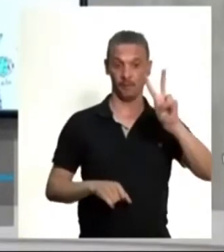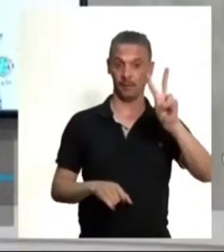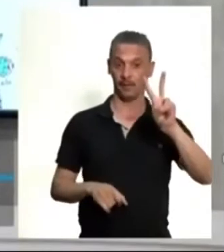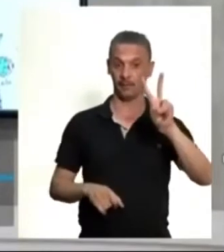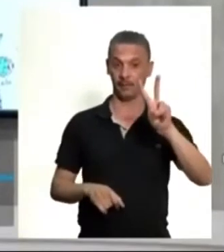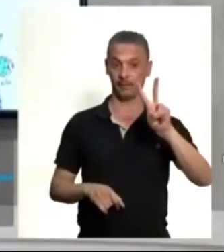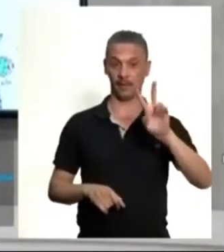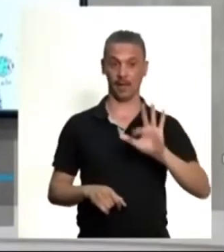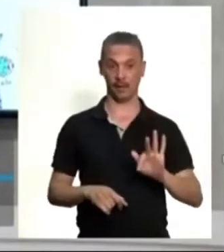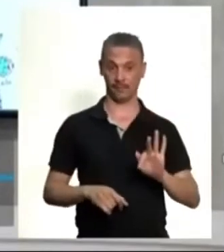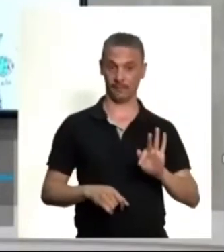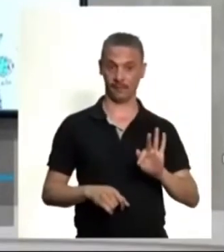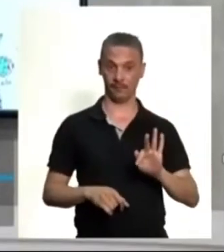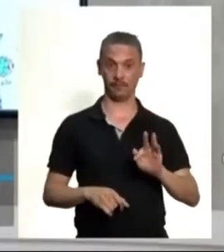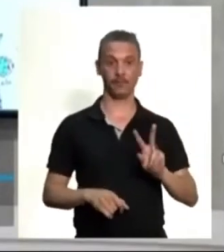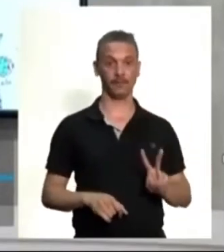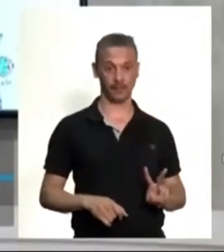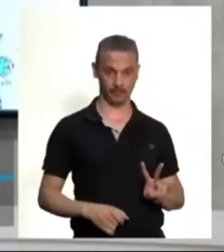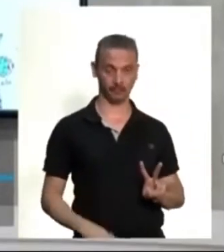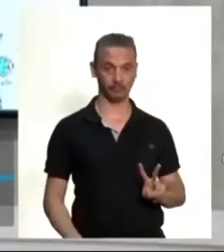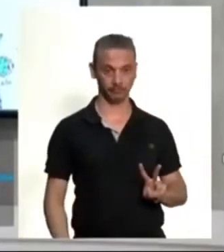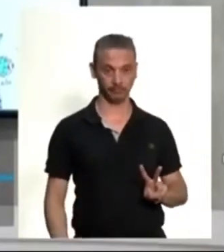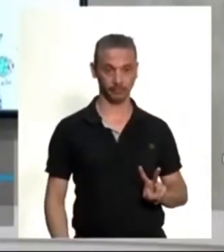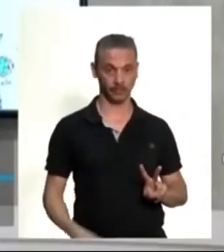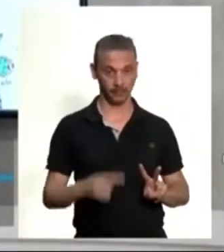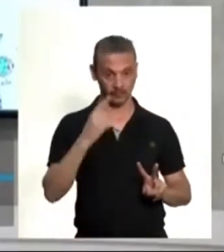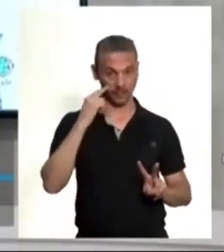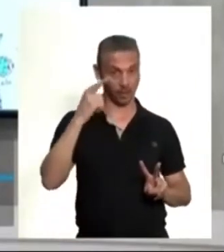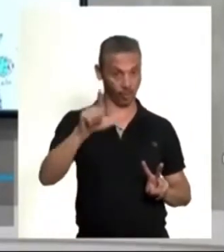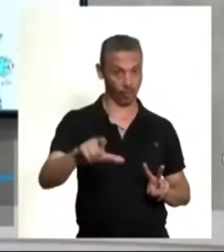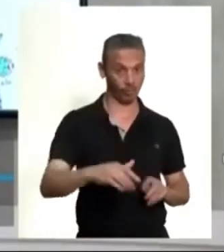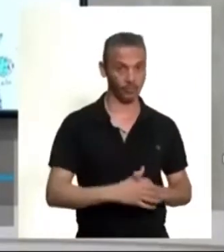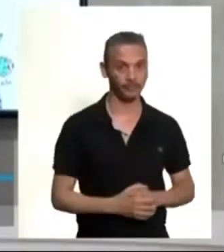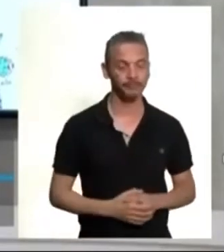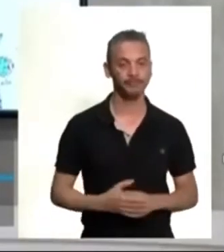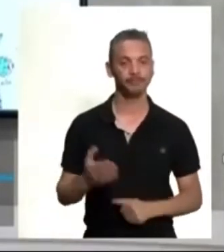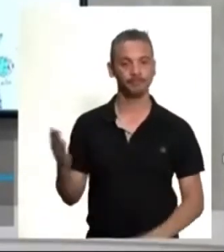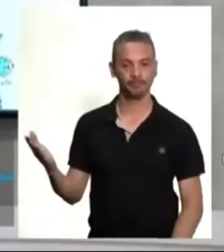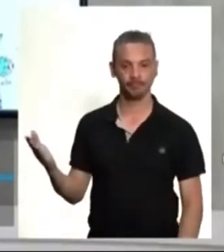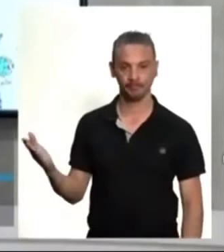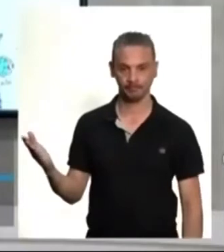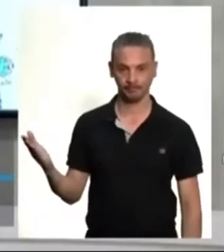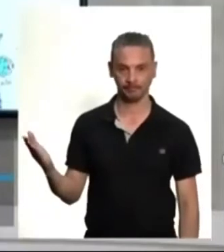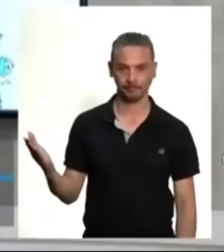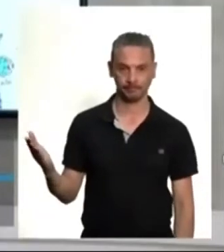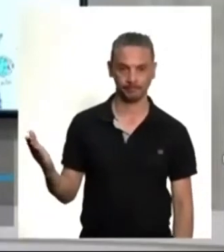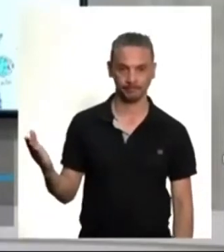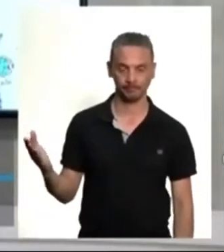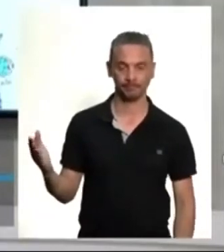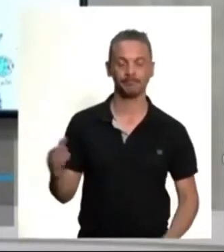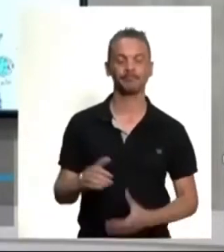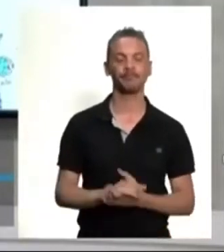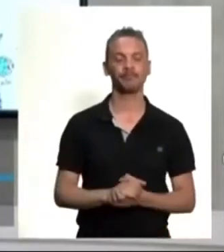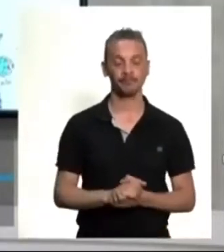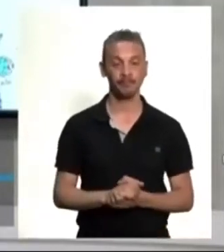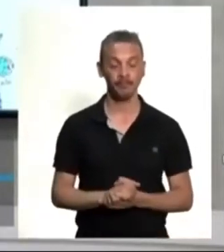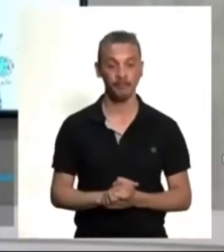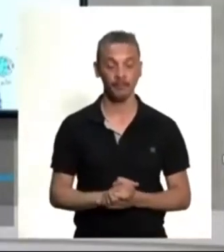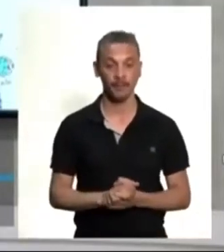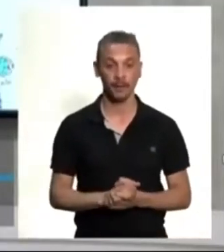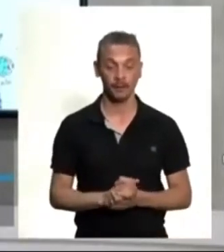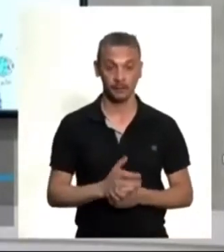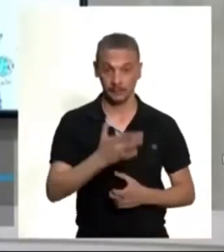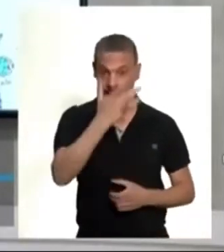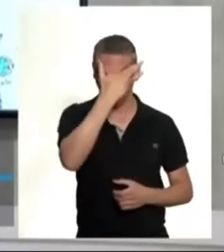verdadeira, a segunda foi falsa e a terceira verdadeira. Mas, seguindo, quarto tópico aqui,